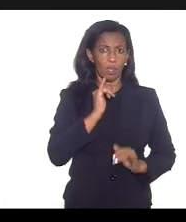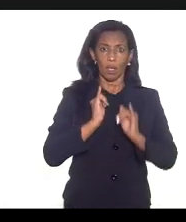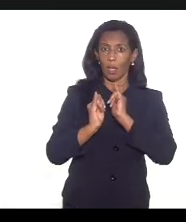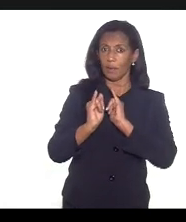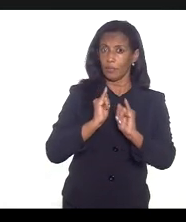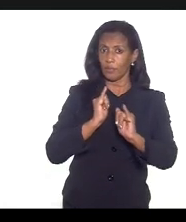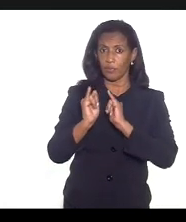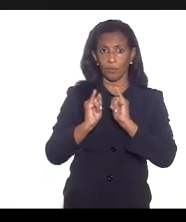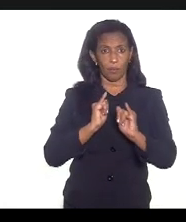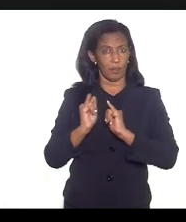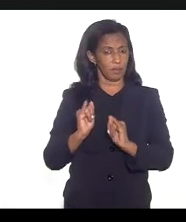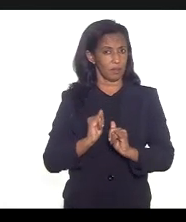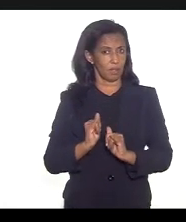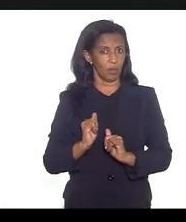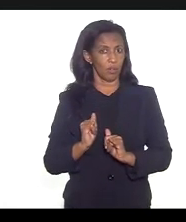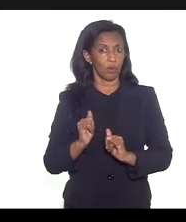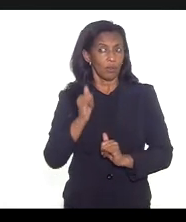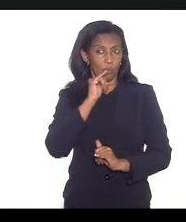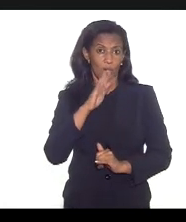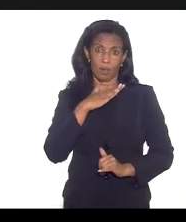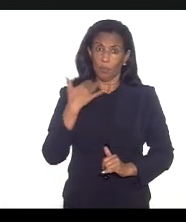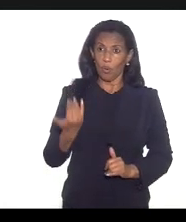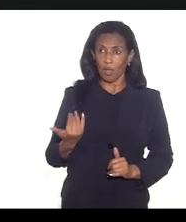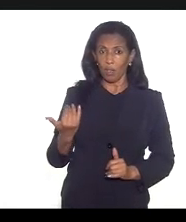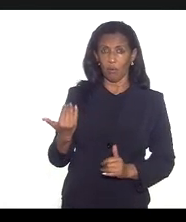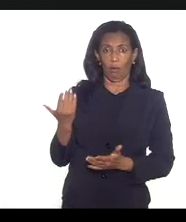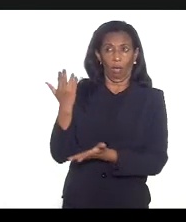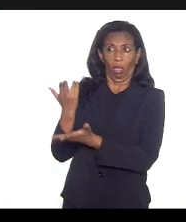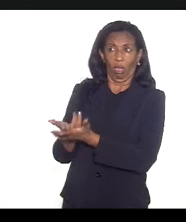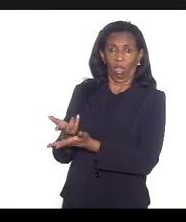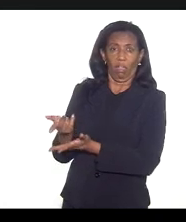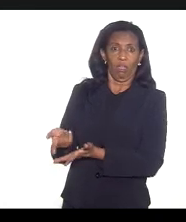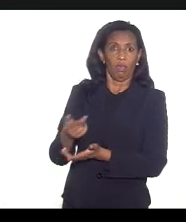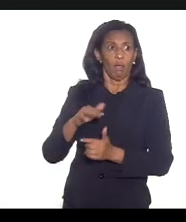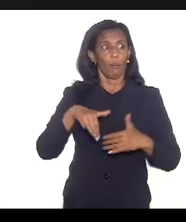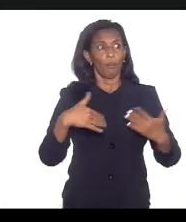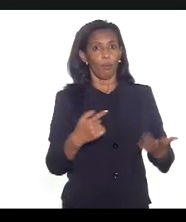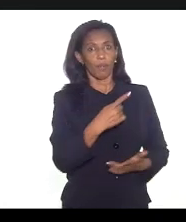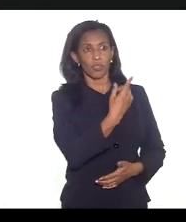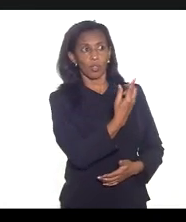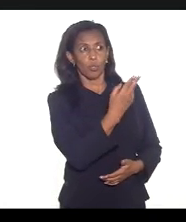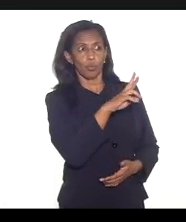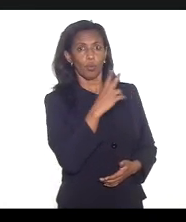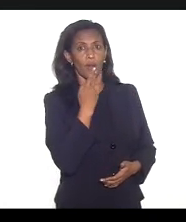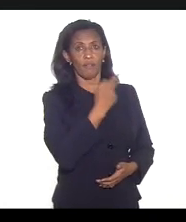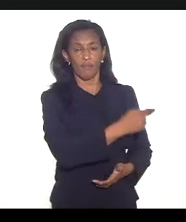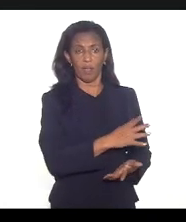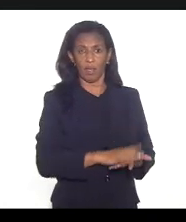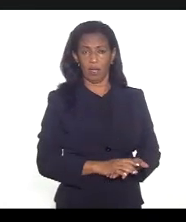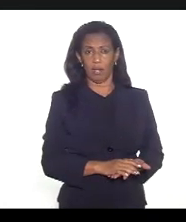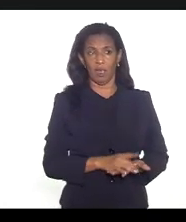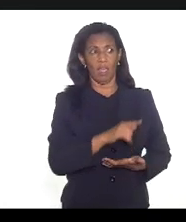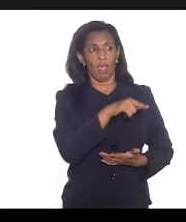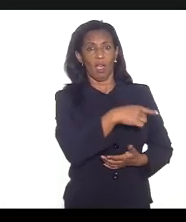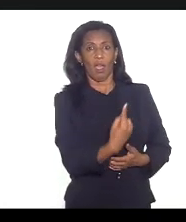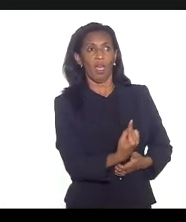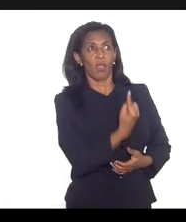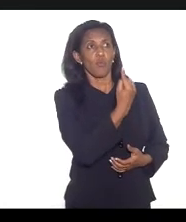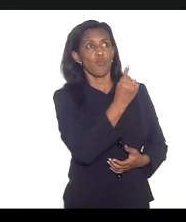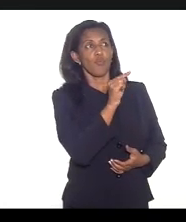notícia da mulher e faleceu e aí por mais que a doutora melania Diga a isso